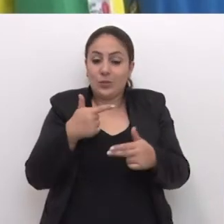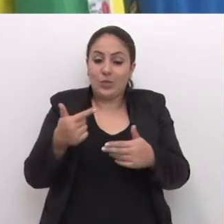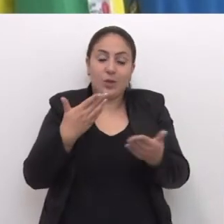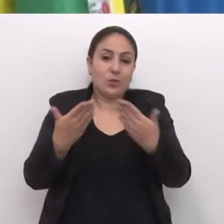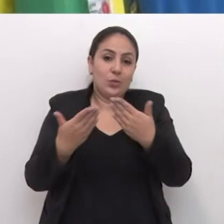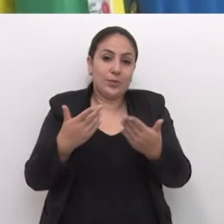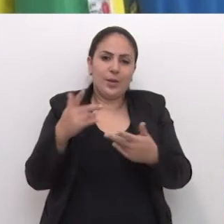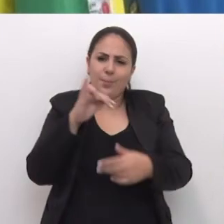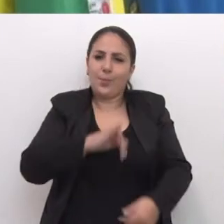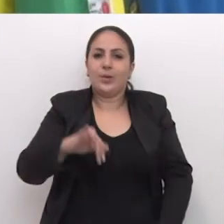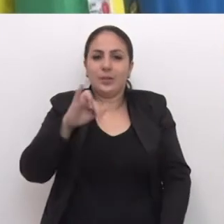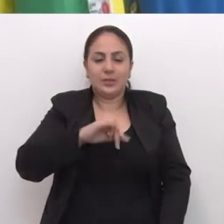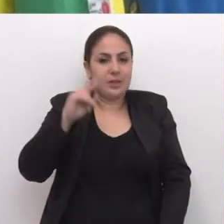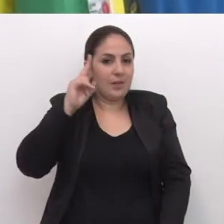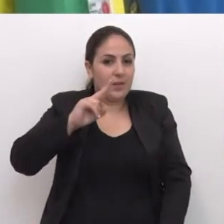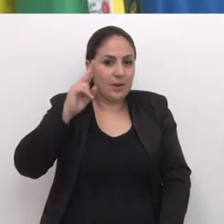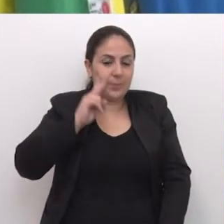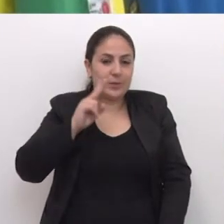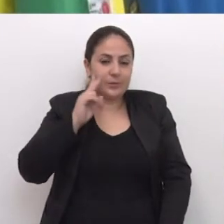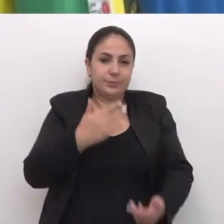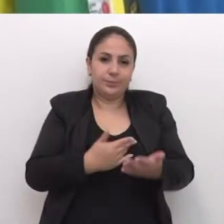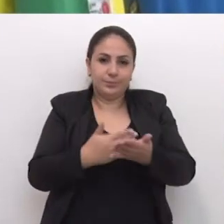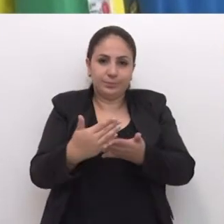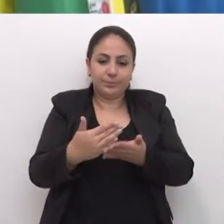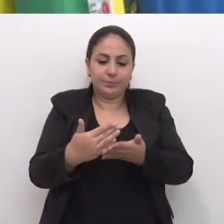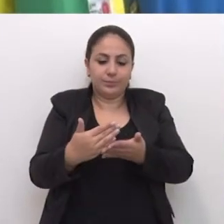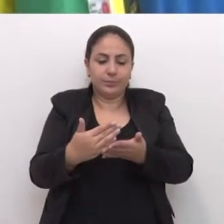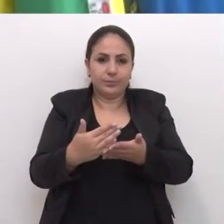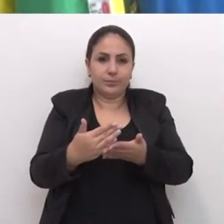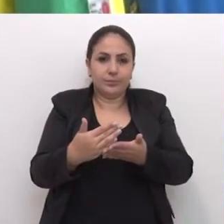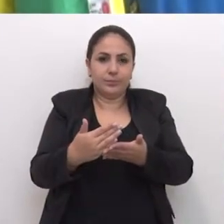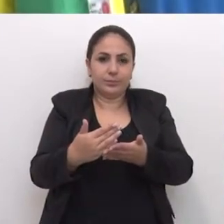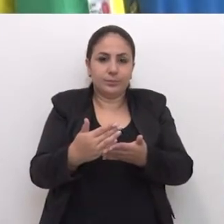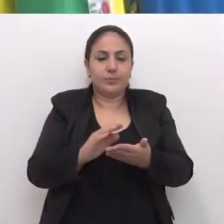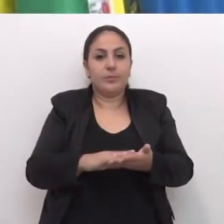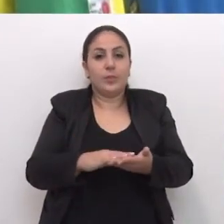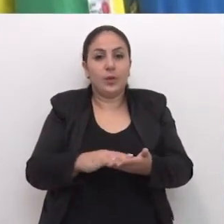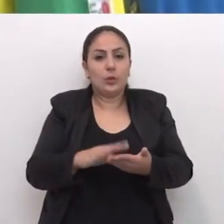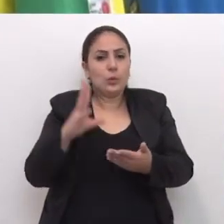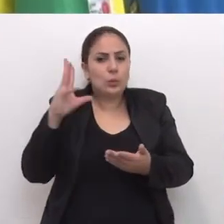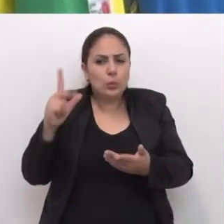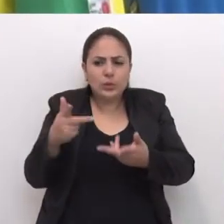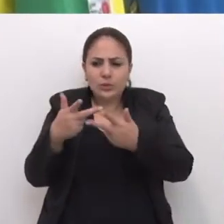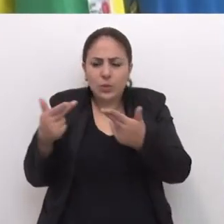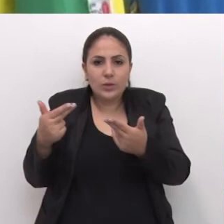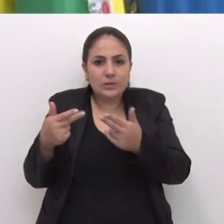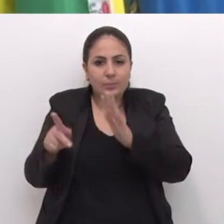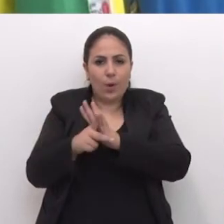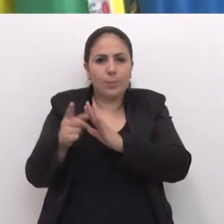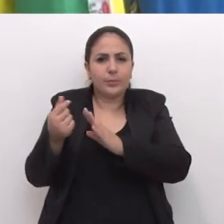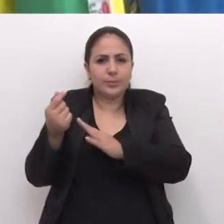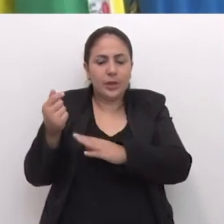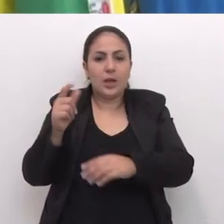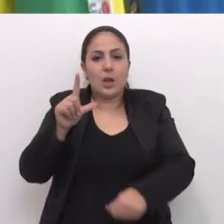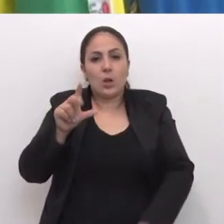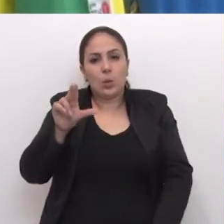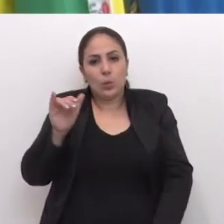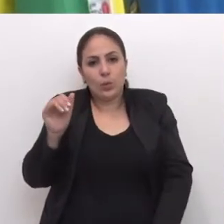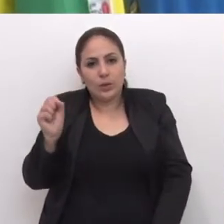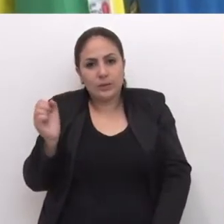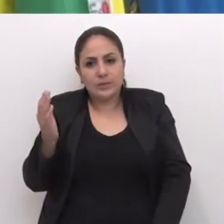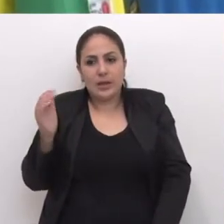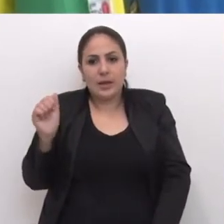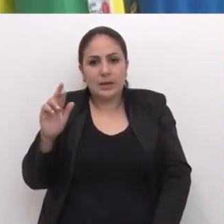dúvida alguma, de grande importância, que foi lembrado inicialmente do patrimônio de Lucas Araújo, começou as